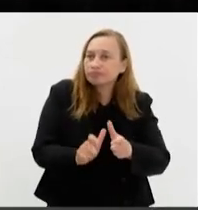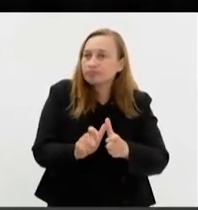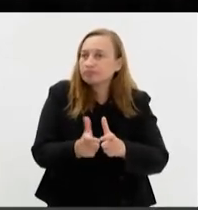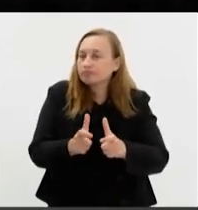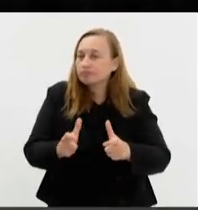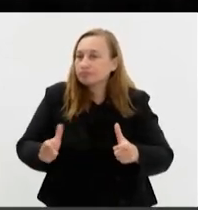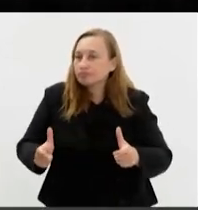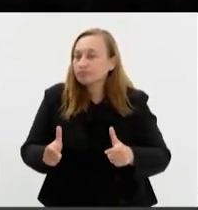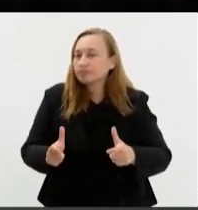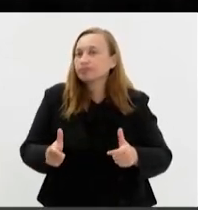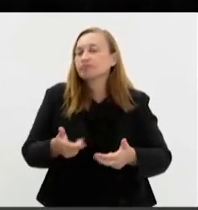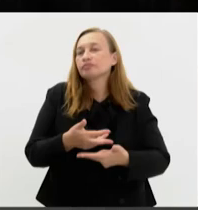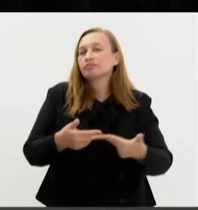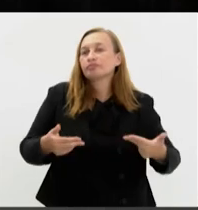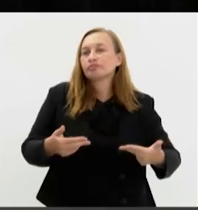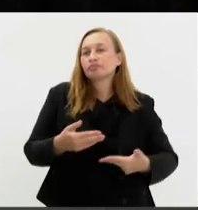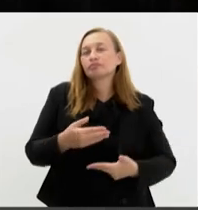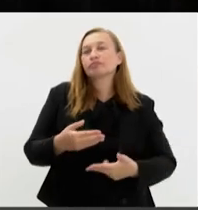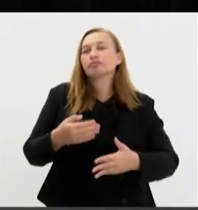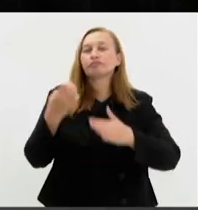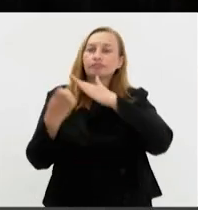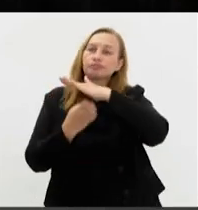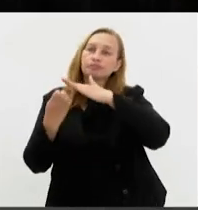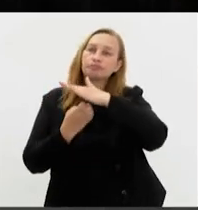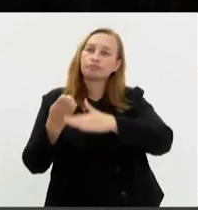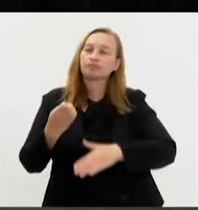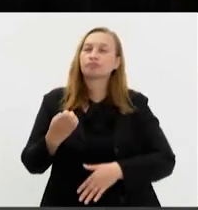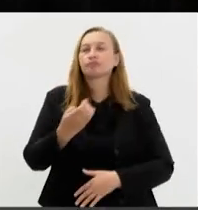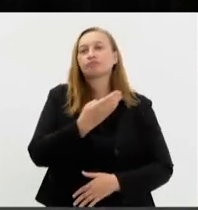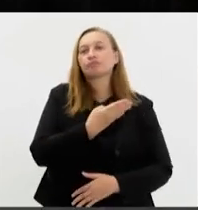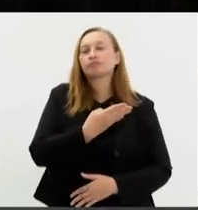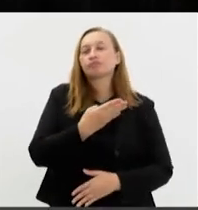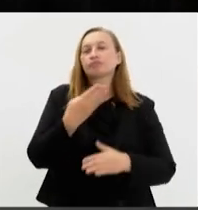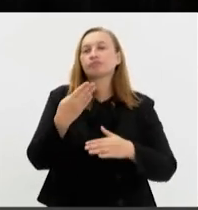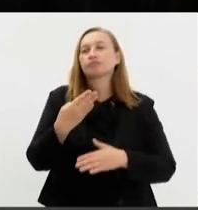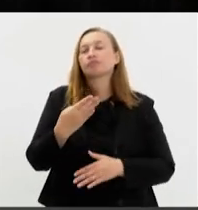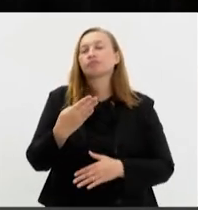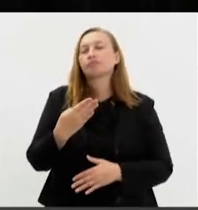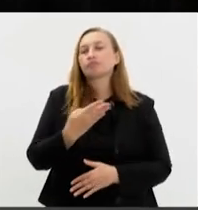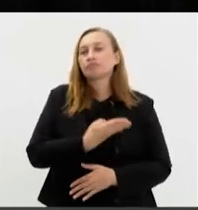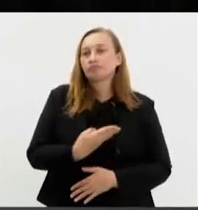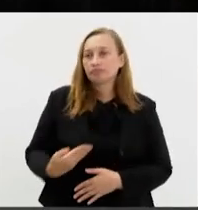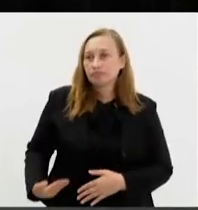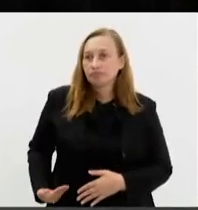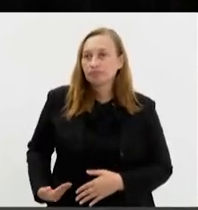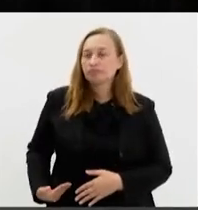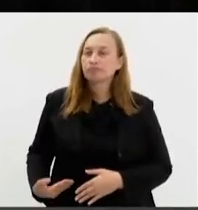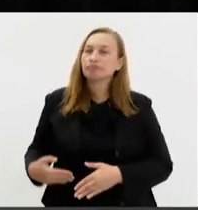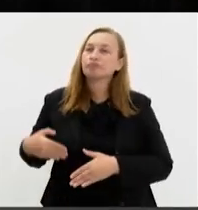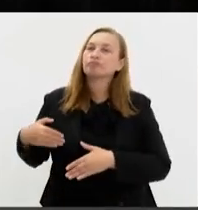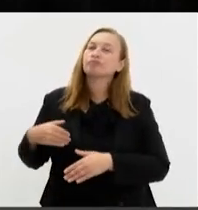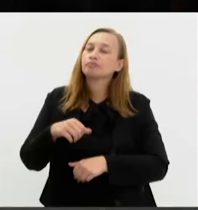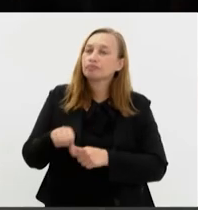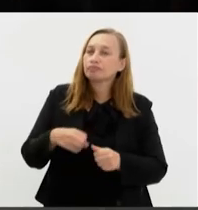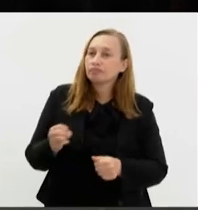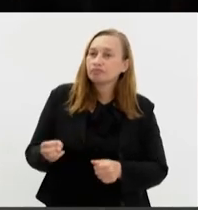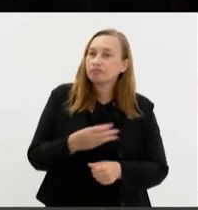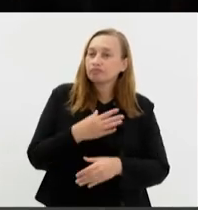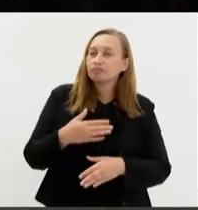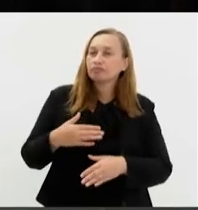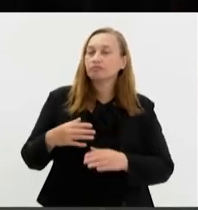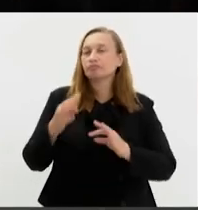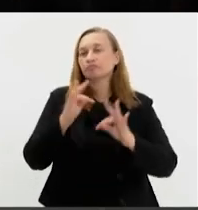empresas e de governos em inovação eh tecnológica avançada isso tem um significado né